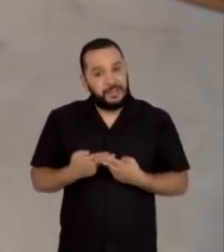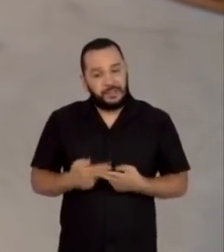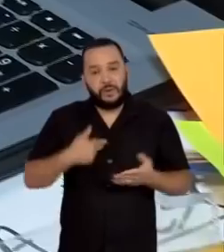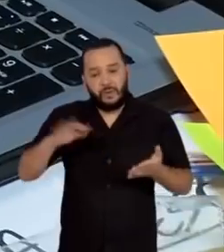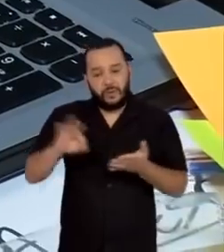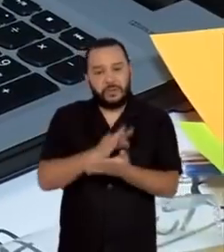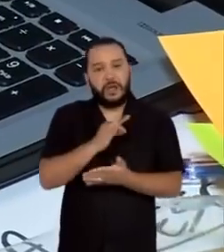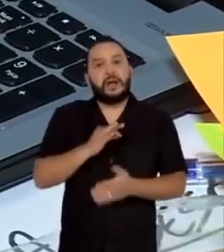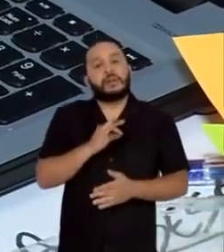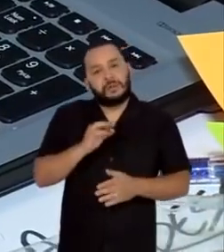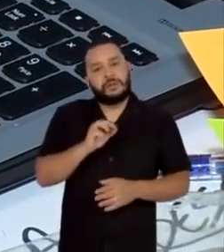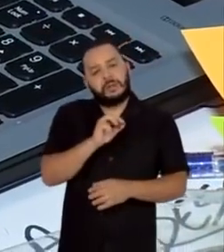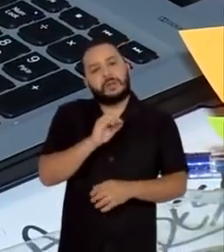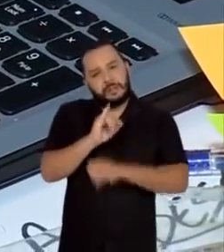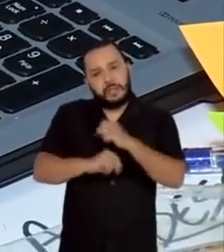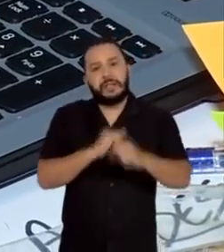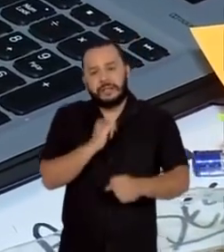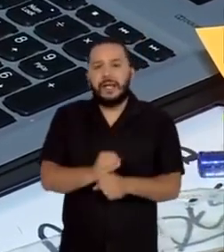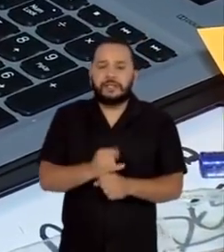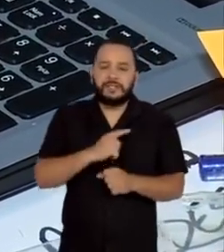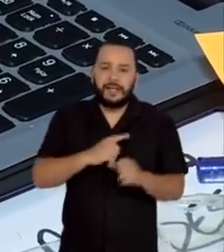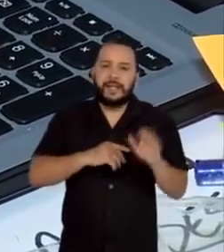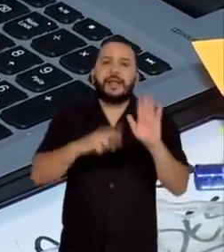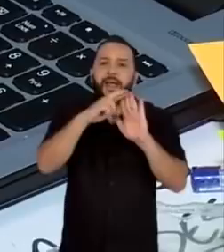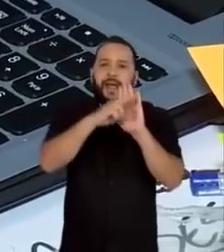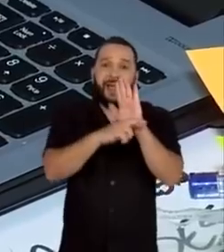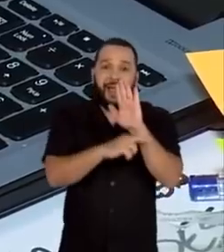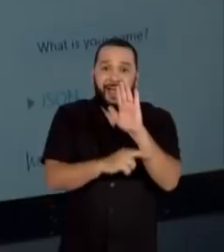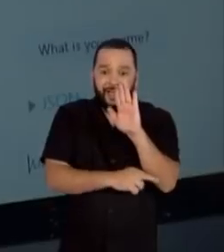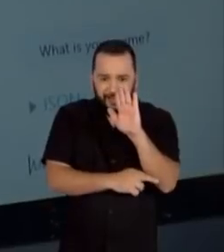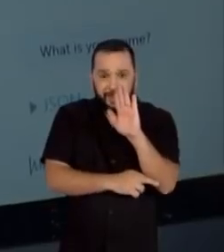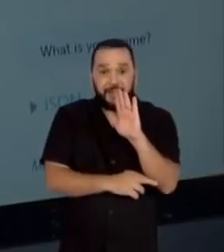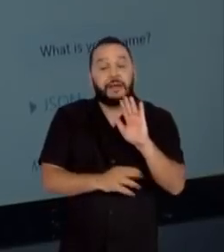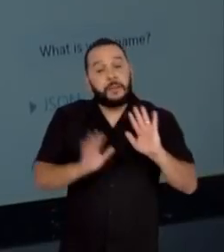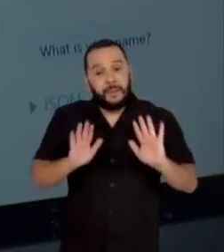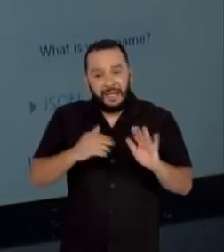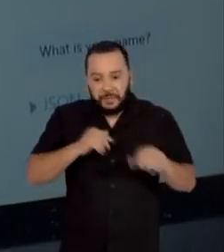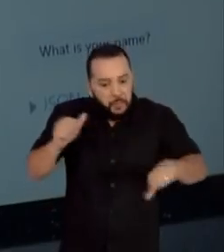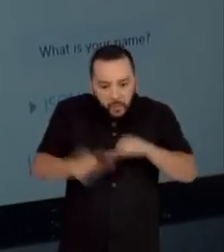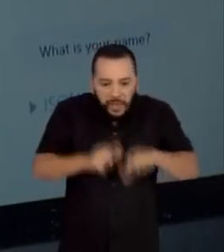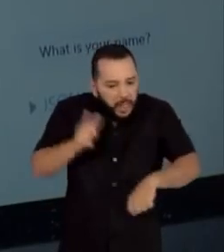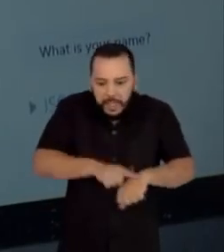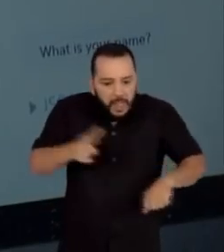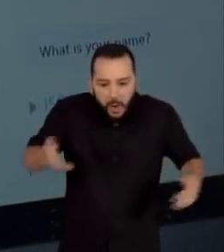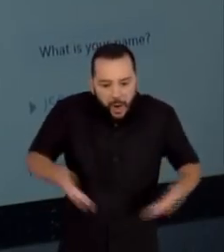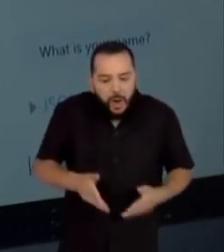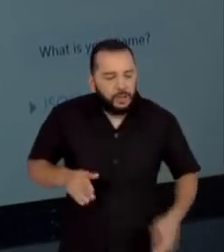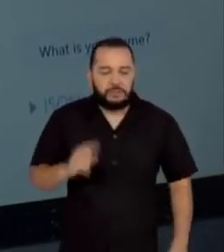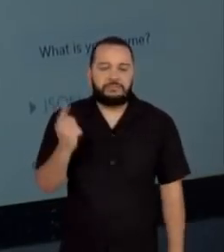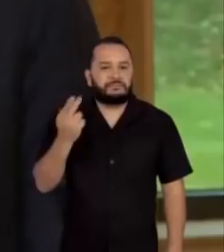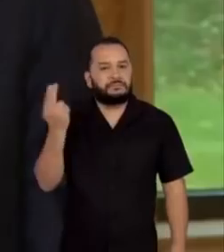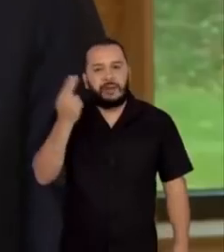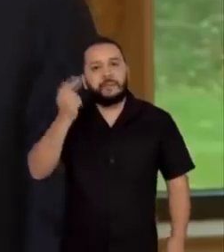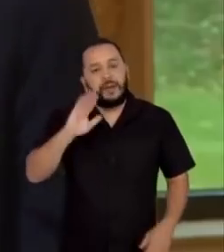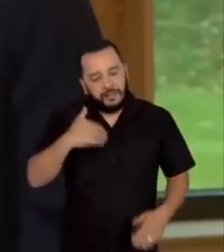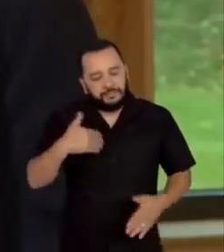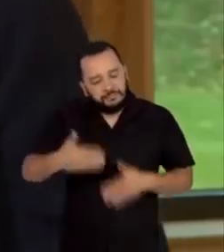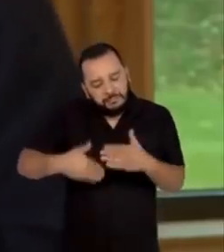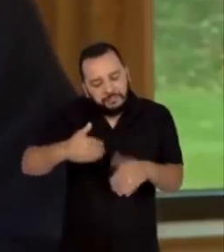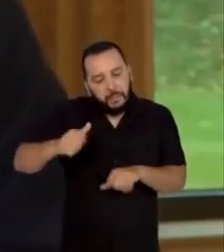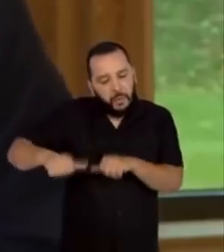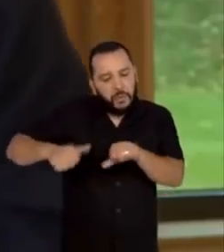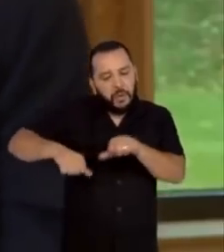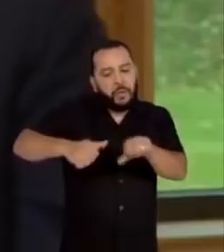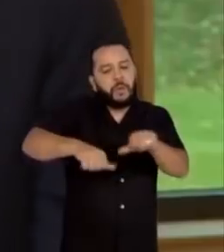é um conjunto de princípios e não terá resultados imediatos, diz ele. Mudar as coisas leva tempo, mas para ele não há outro